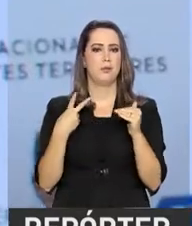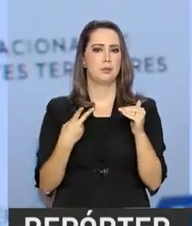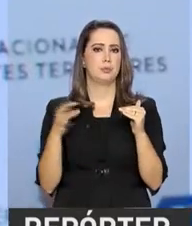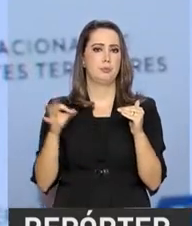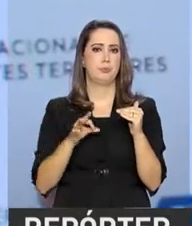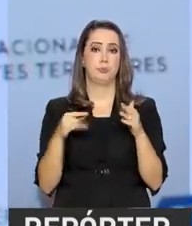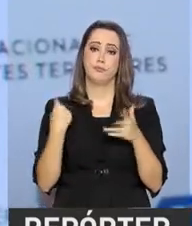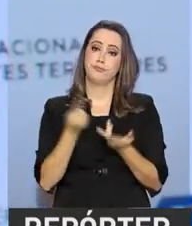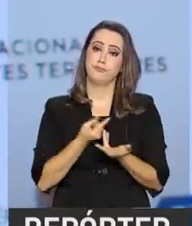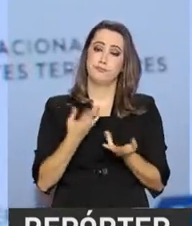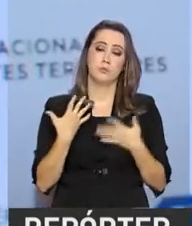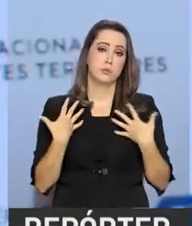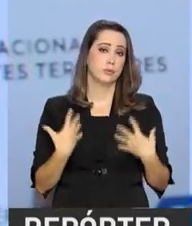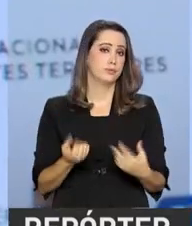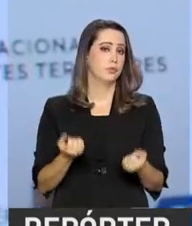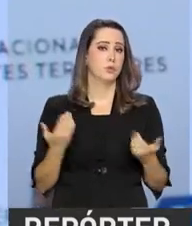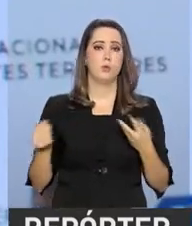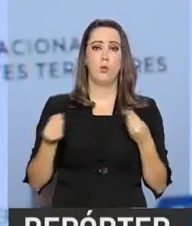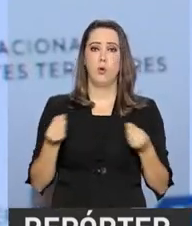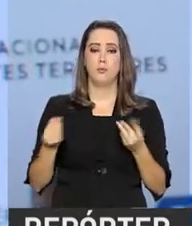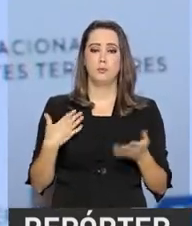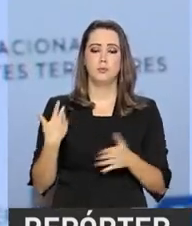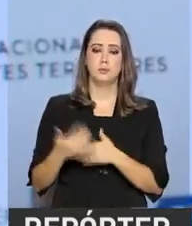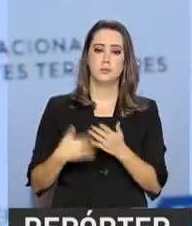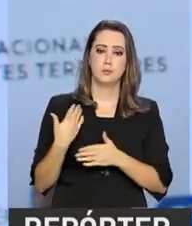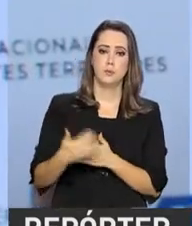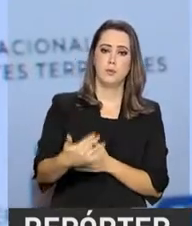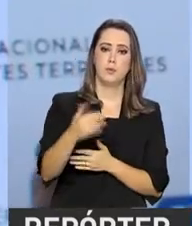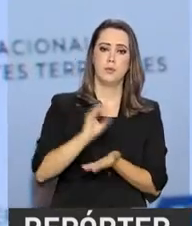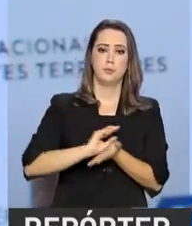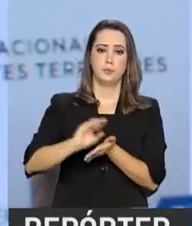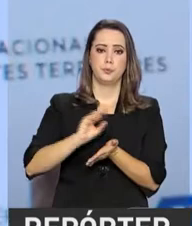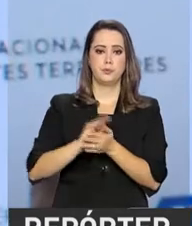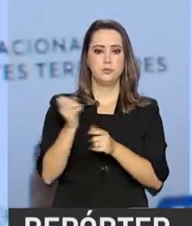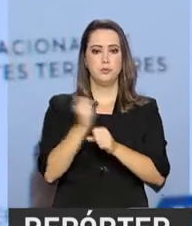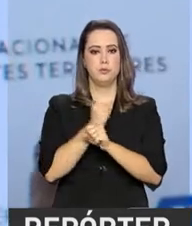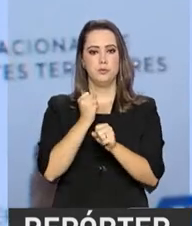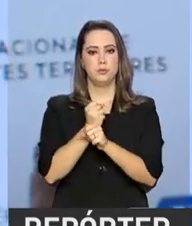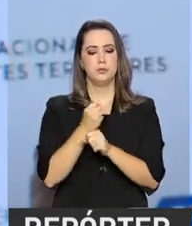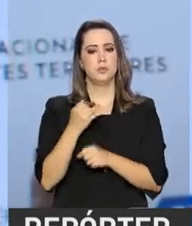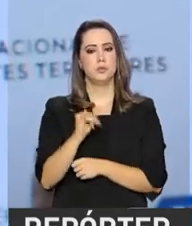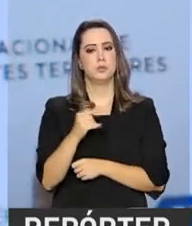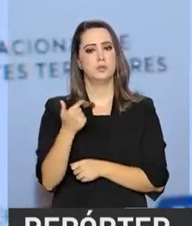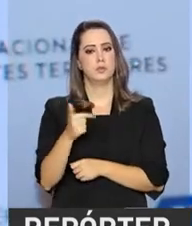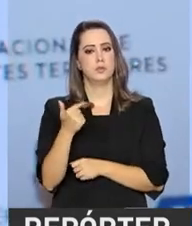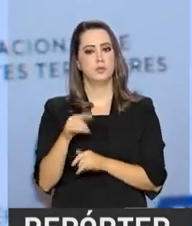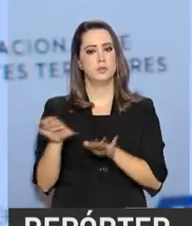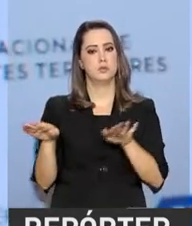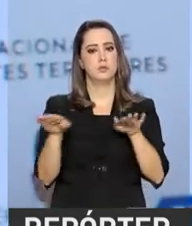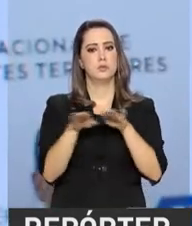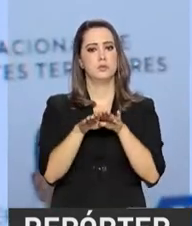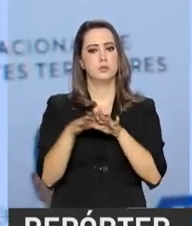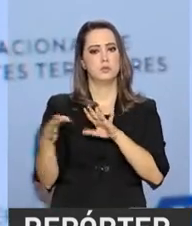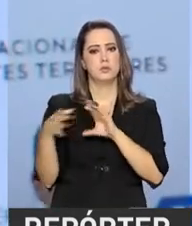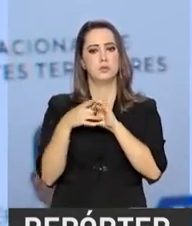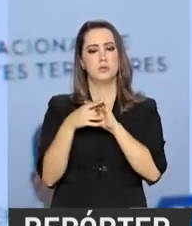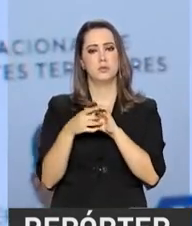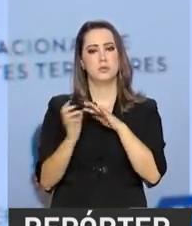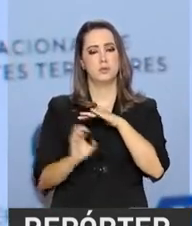nós não vamos alavancar o nosso investimento em infraestrutura se nós não estabelecemos parcerias